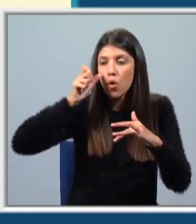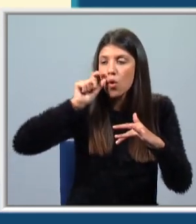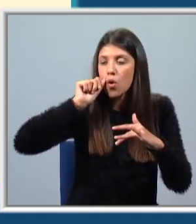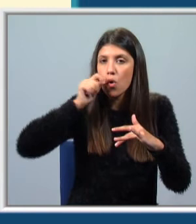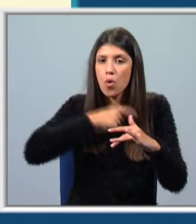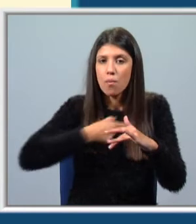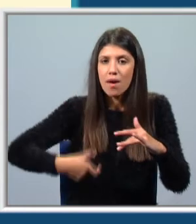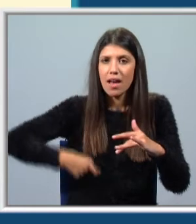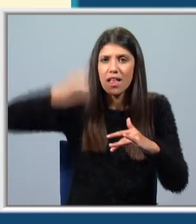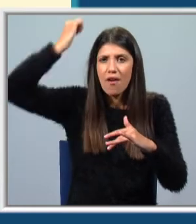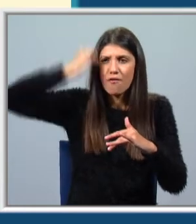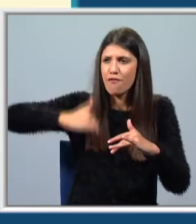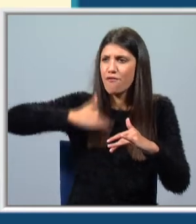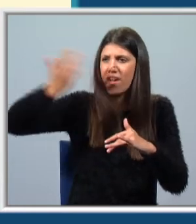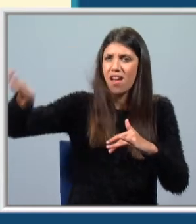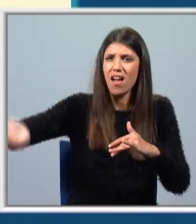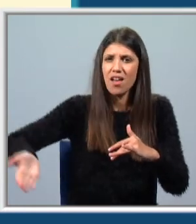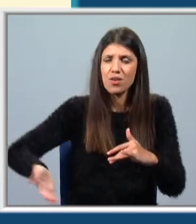com um barrete feio.